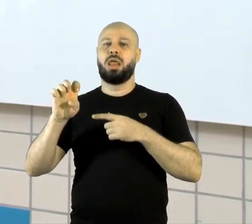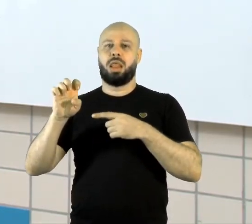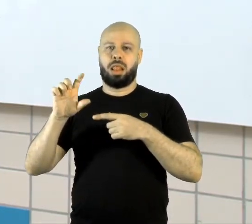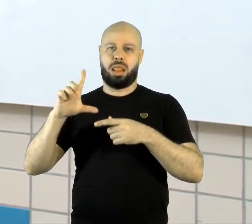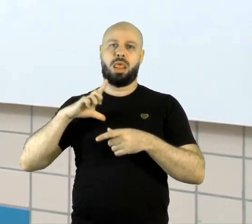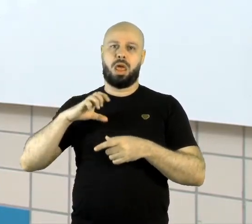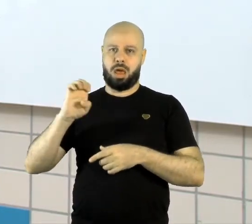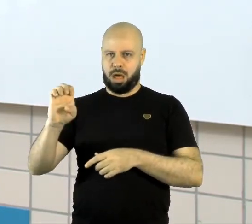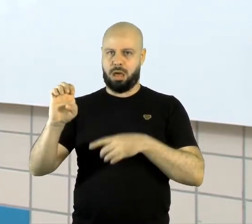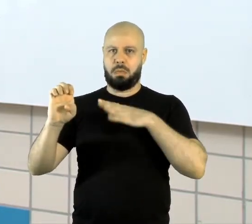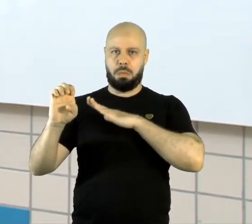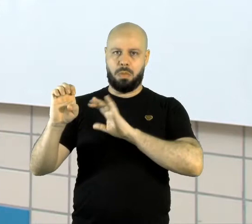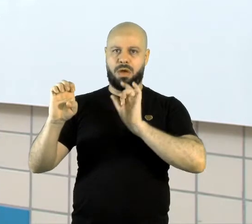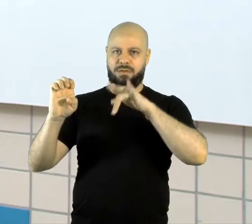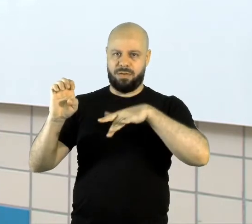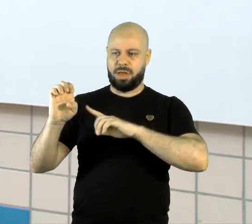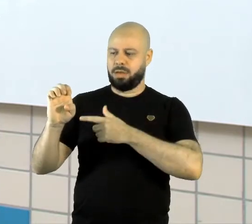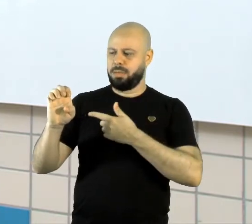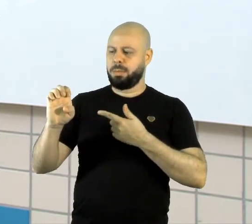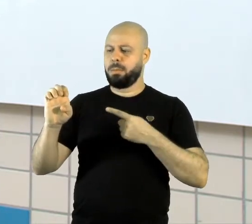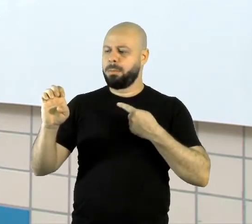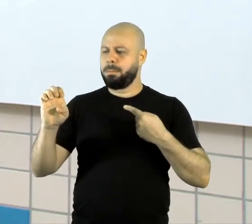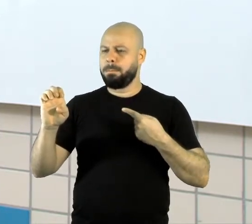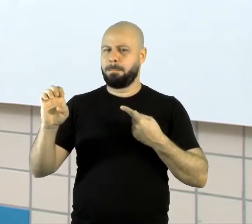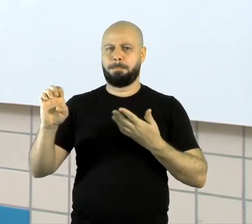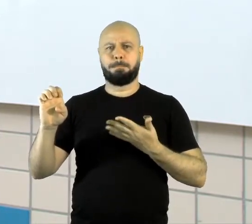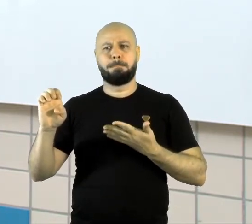Então agora eu tenho aqui,